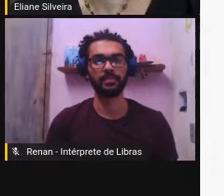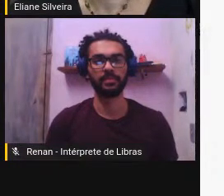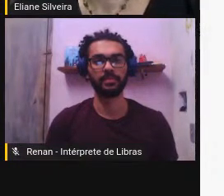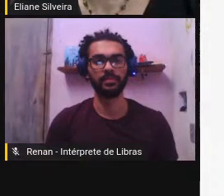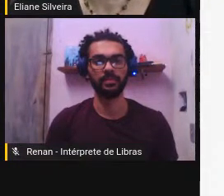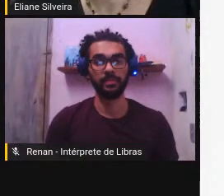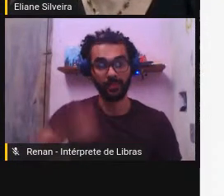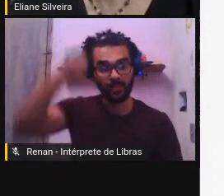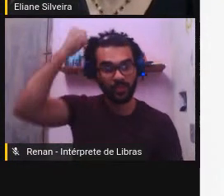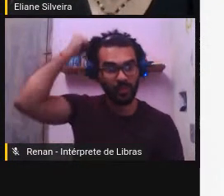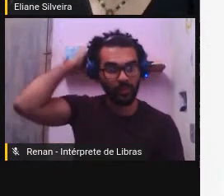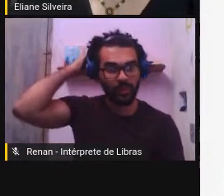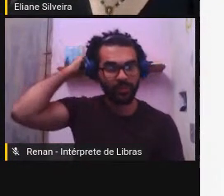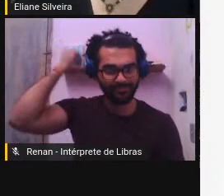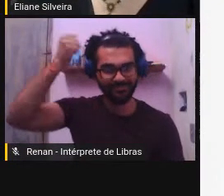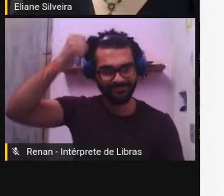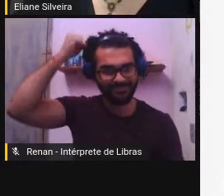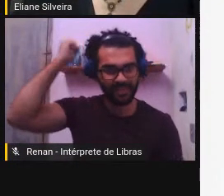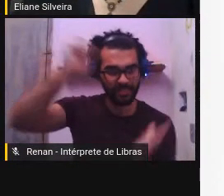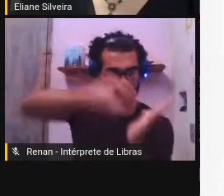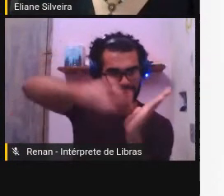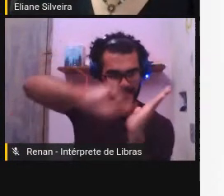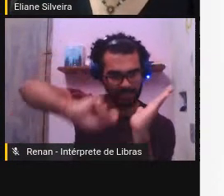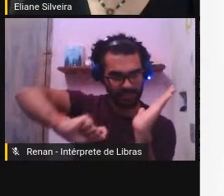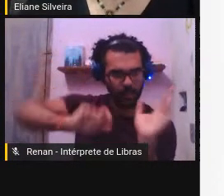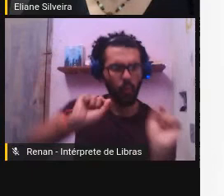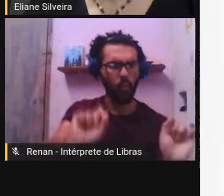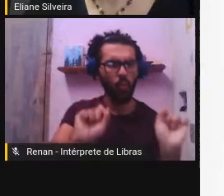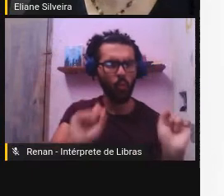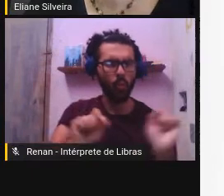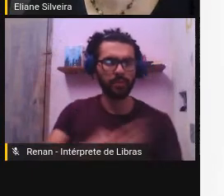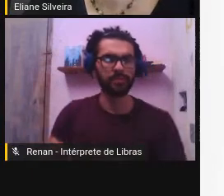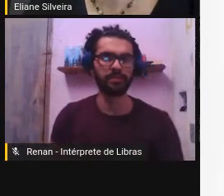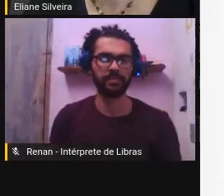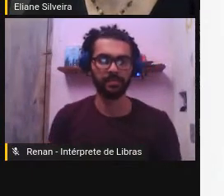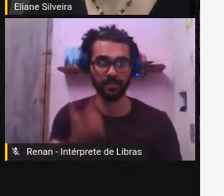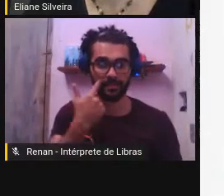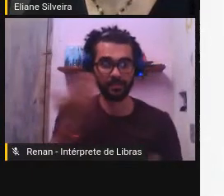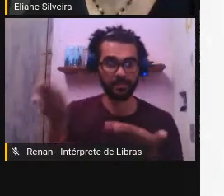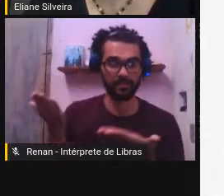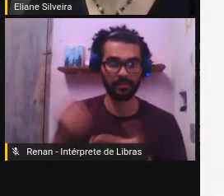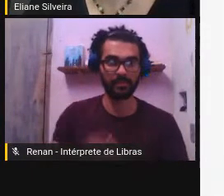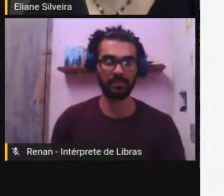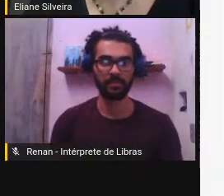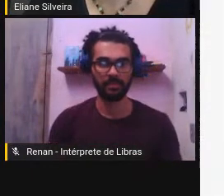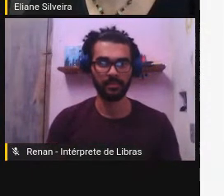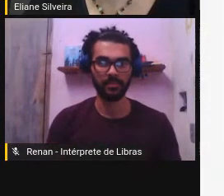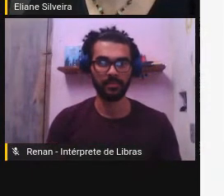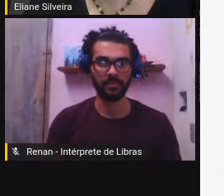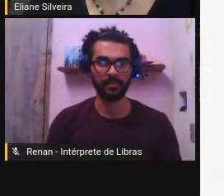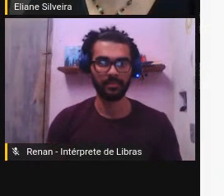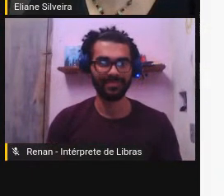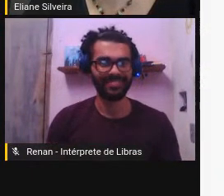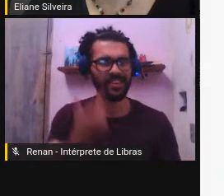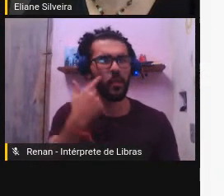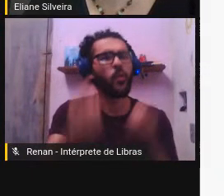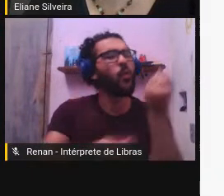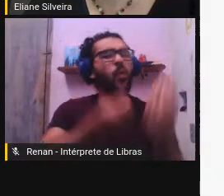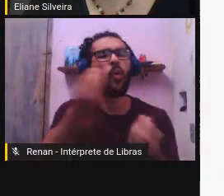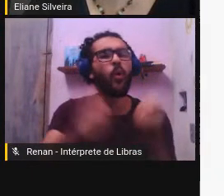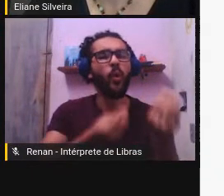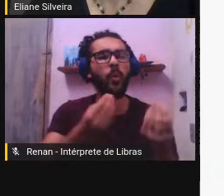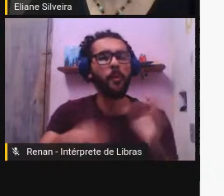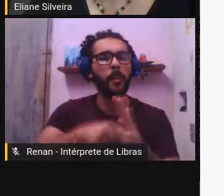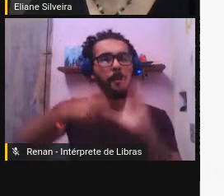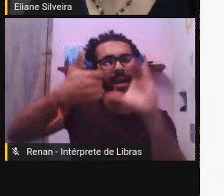Sossir diz, aliás, Sossir escreve, vocês veem que a característica do manuscrito de Sossir é